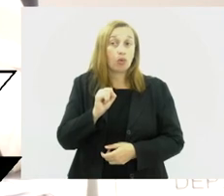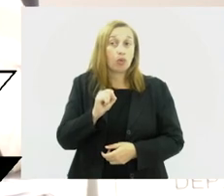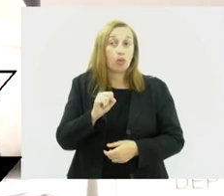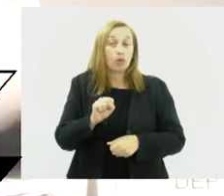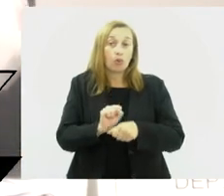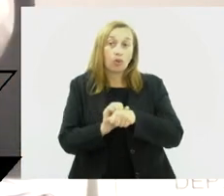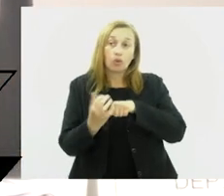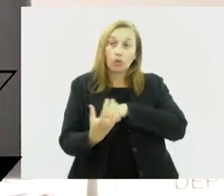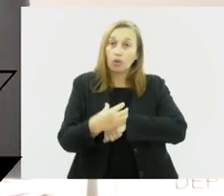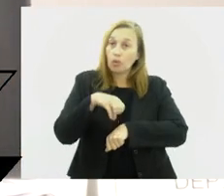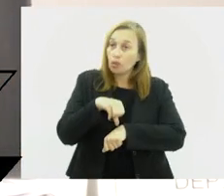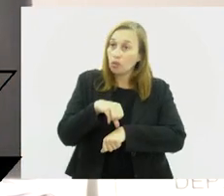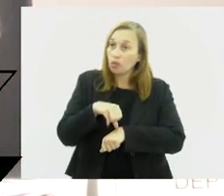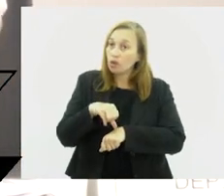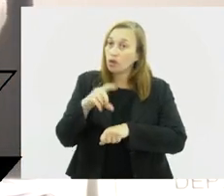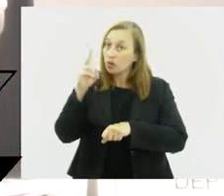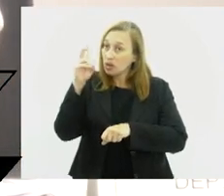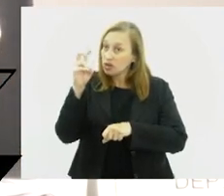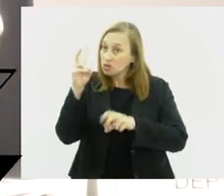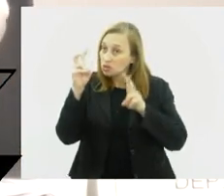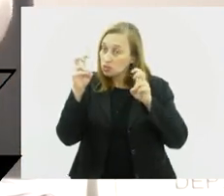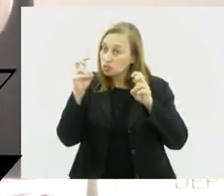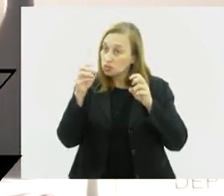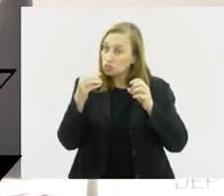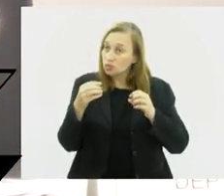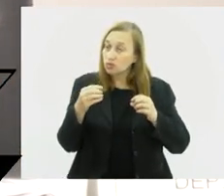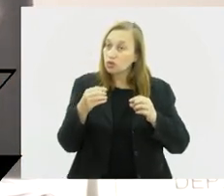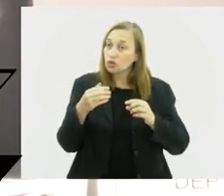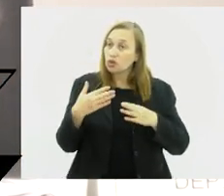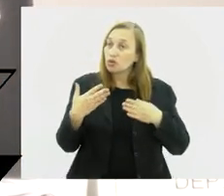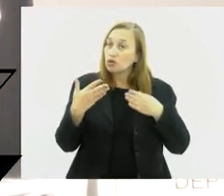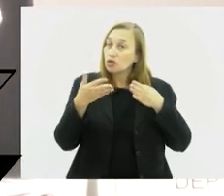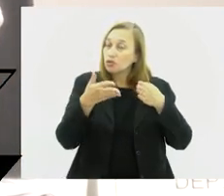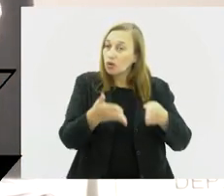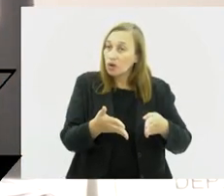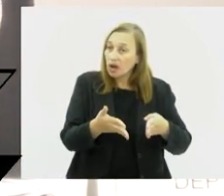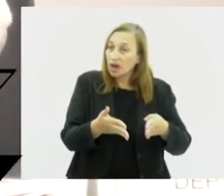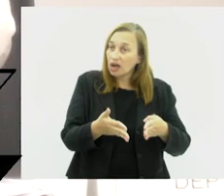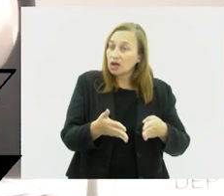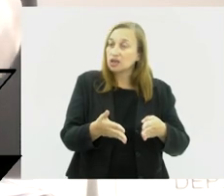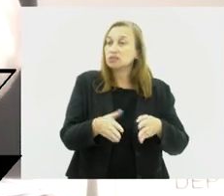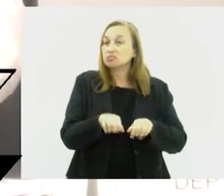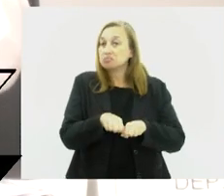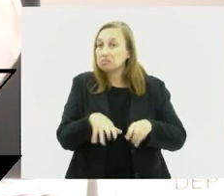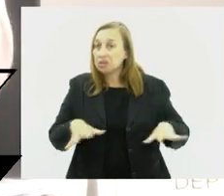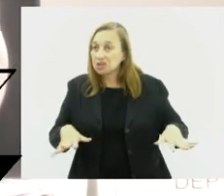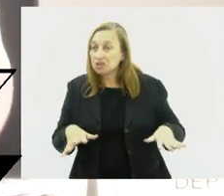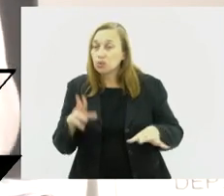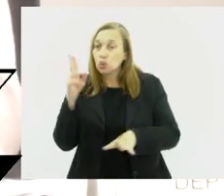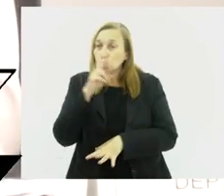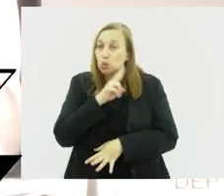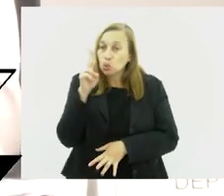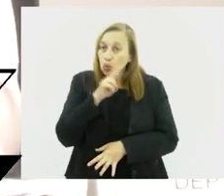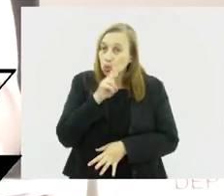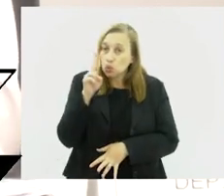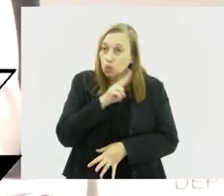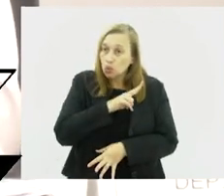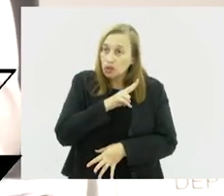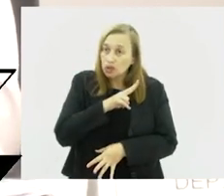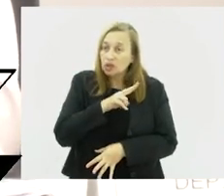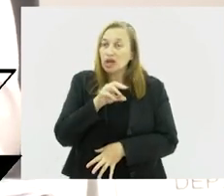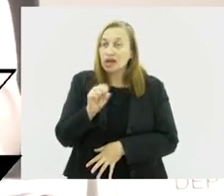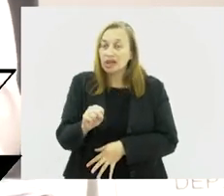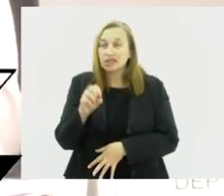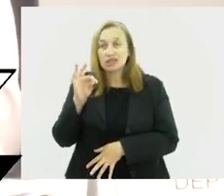Covid, mas era uma questão específica do Covid, estava naquela situação, pandemia, emergência, e assim isso, o